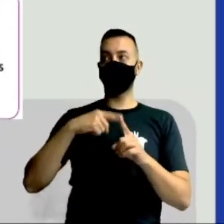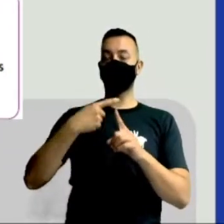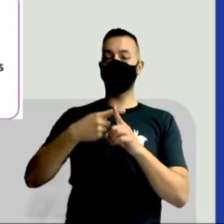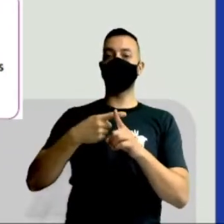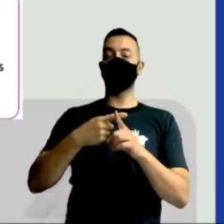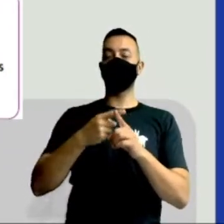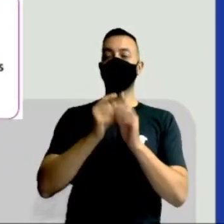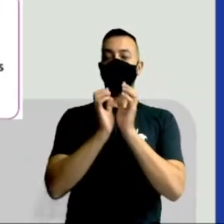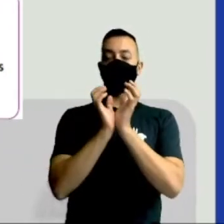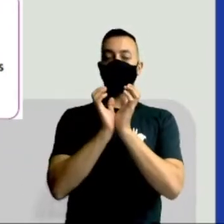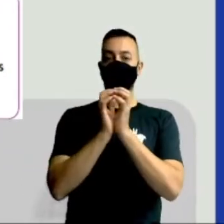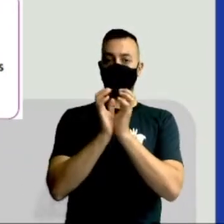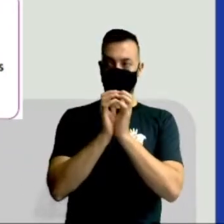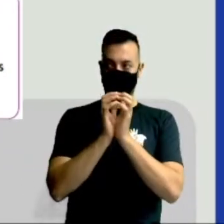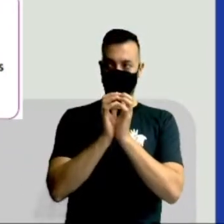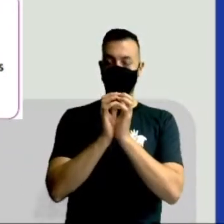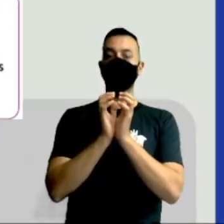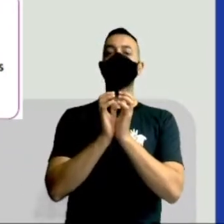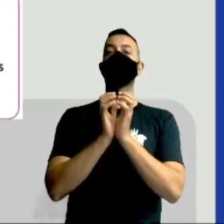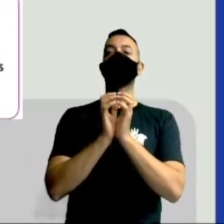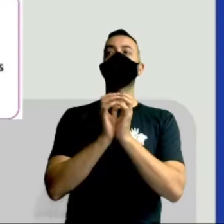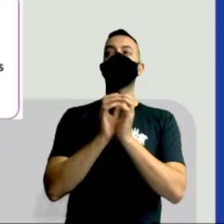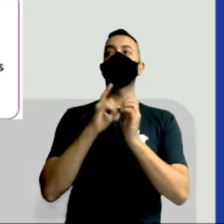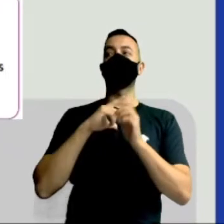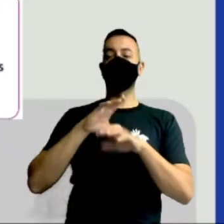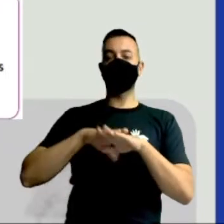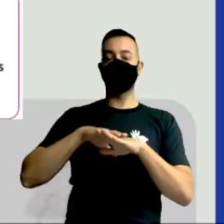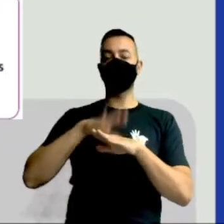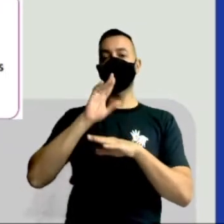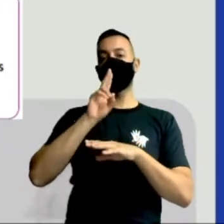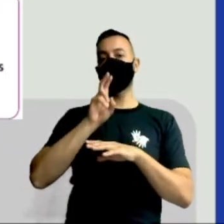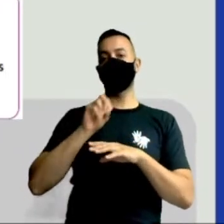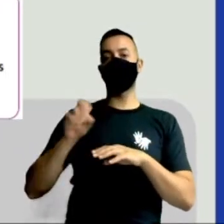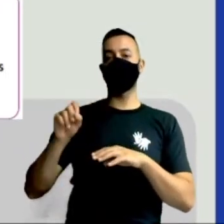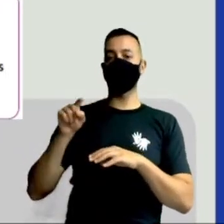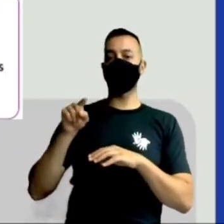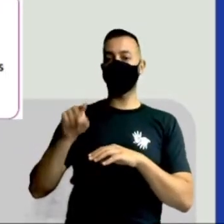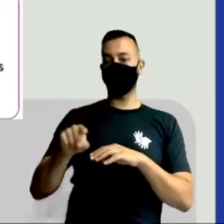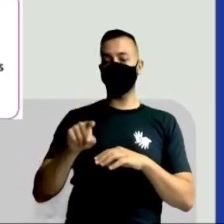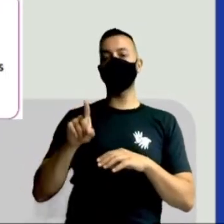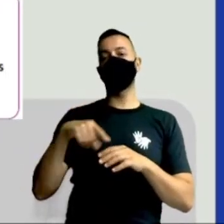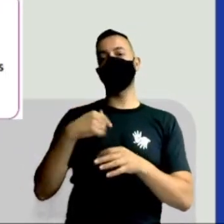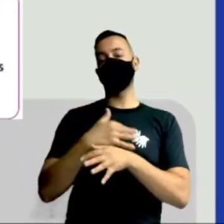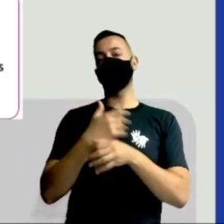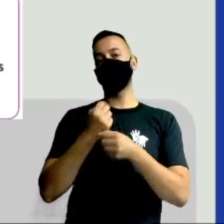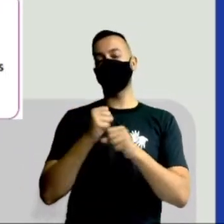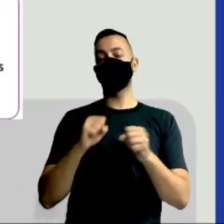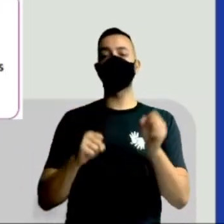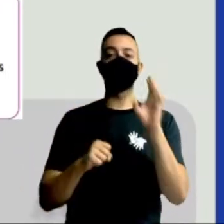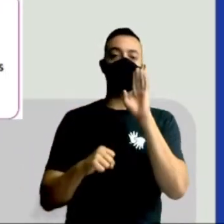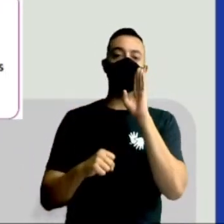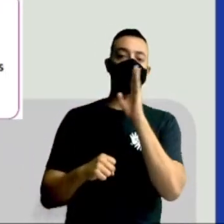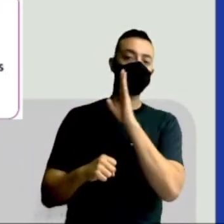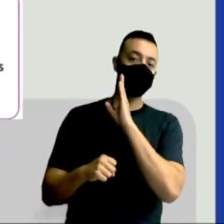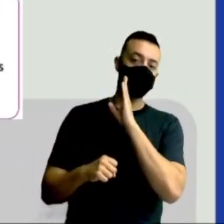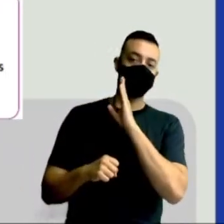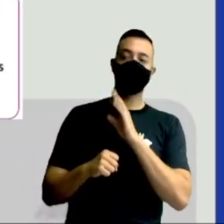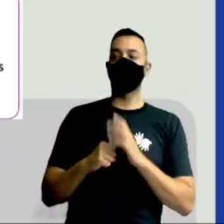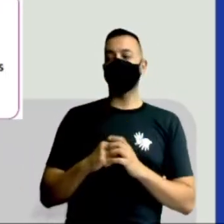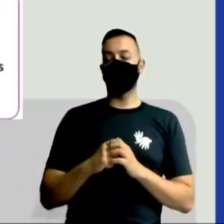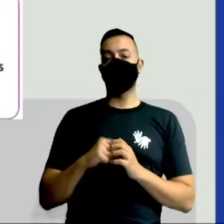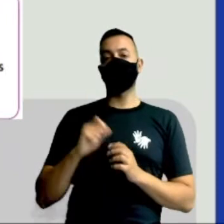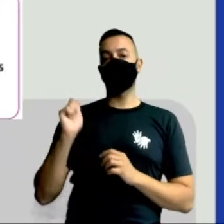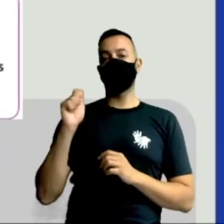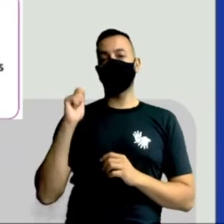ó, Recife passou de 500 mil habitantes, uma cidade grande. Bezerros, aí Abreu